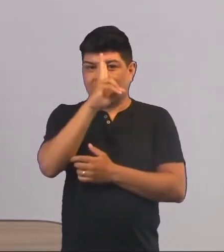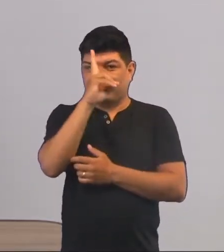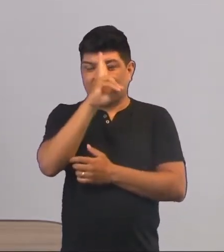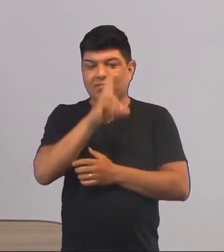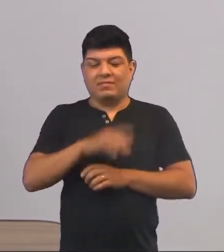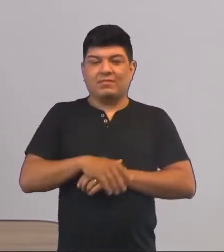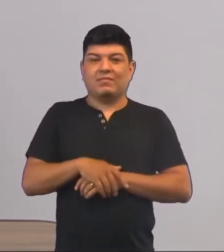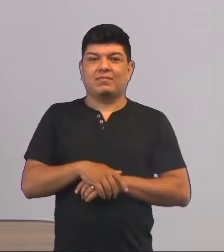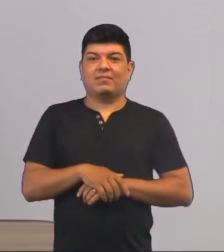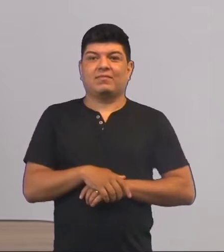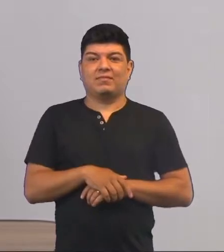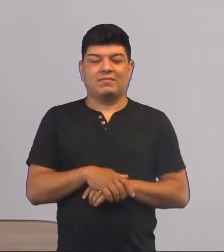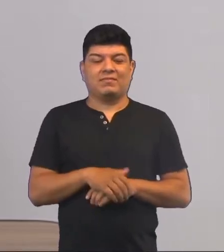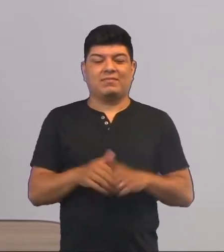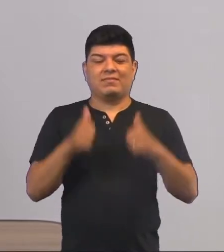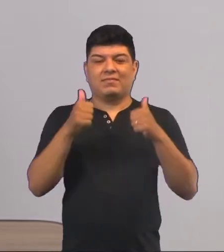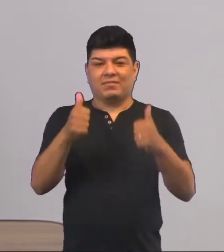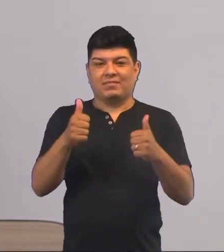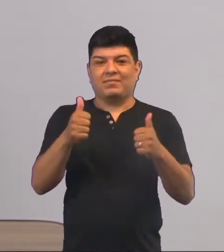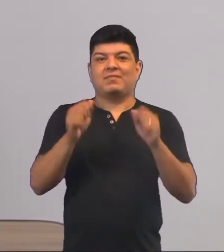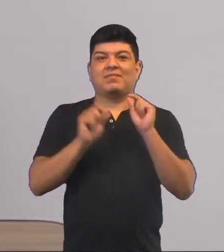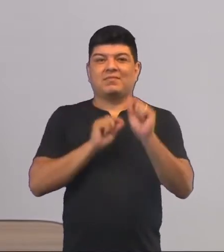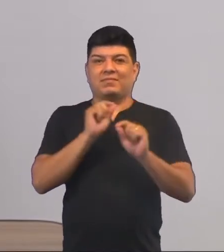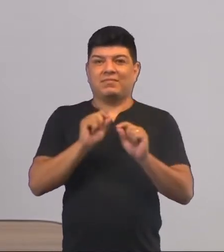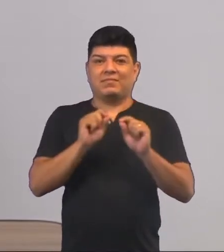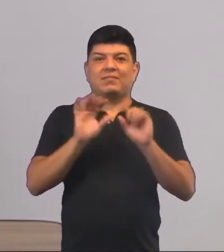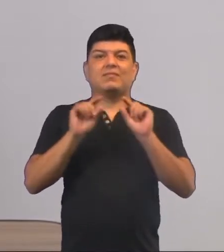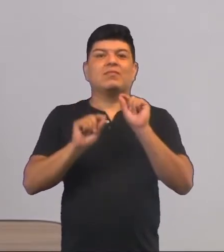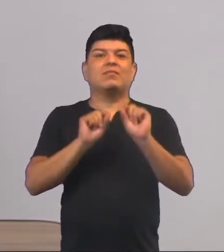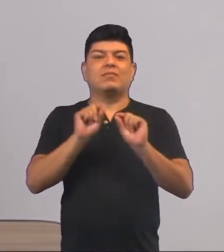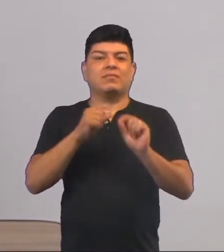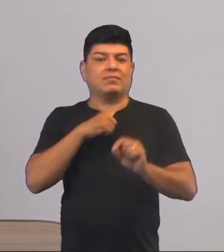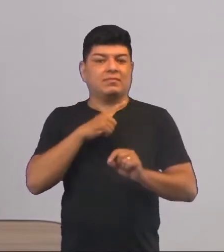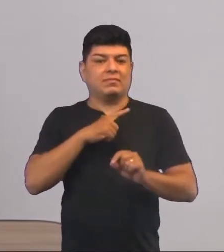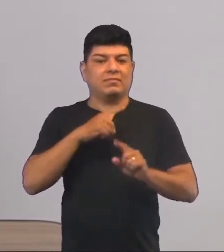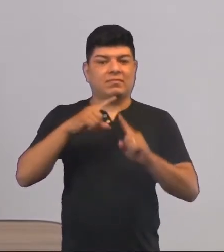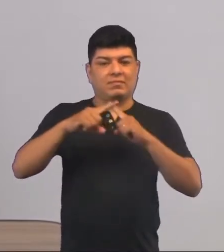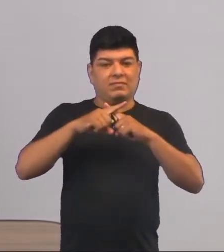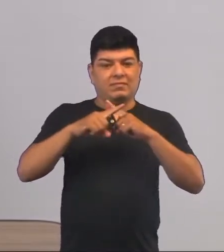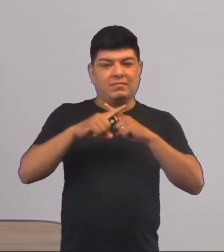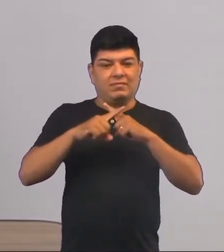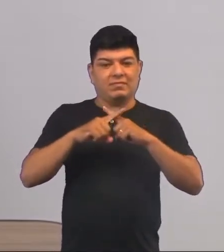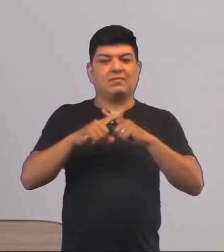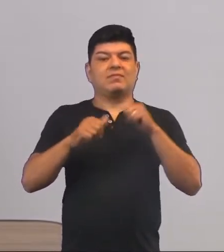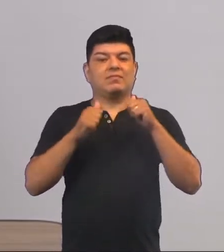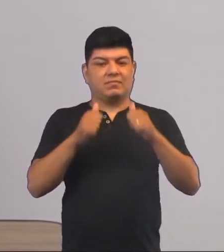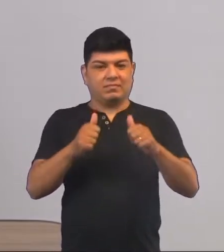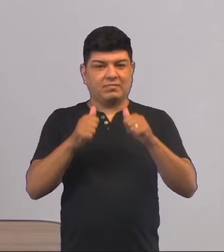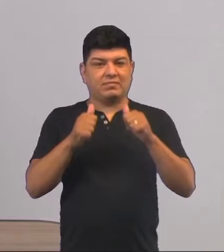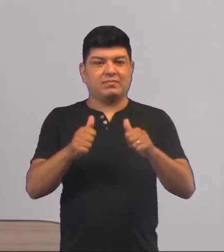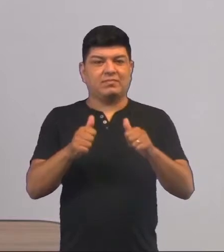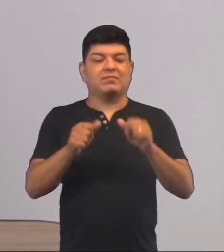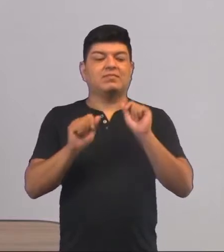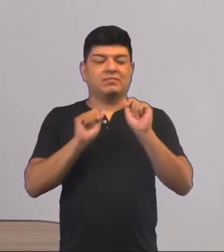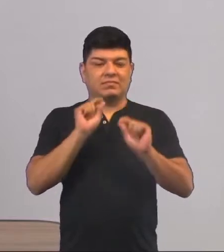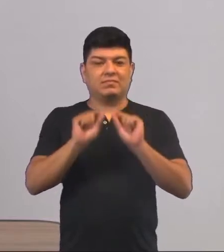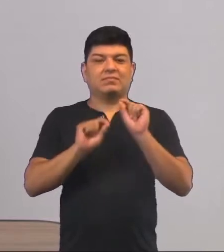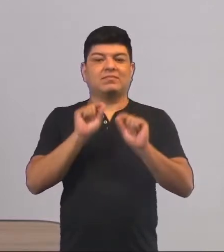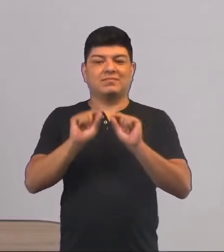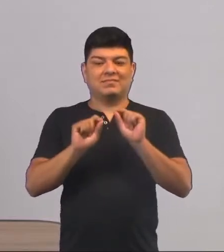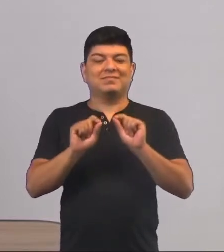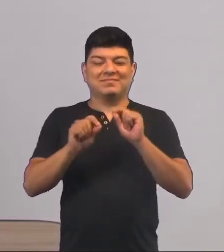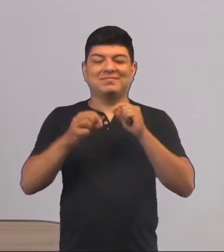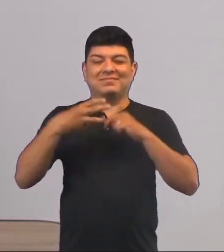aí? Muito bem, eu tenho que multiplicar, seja por 2,